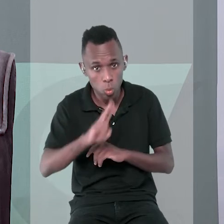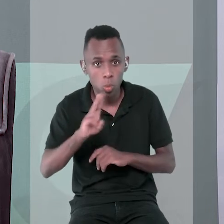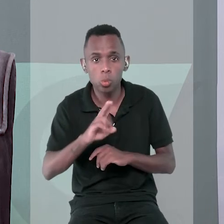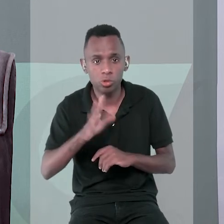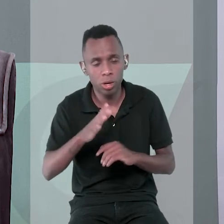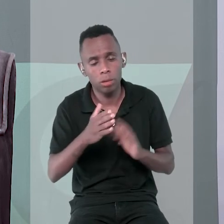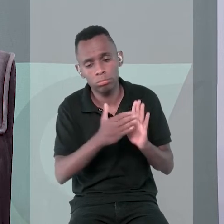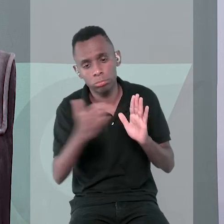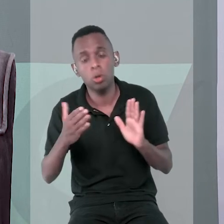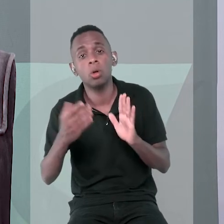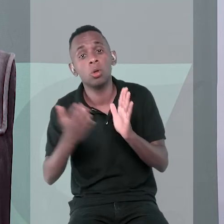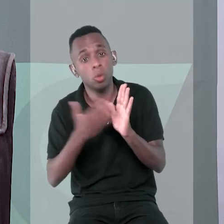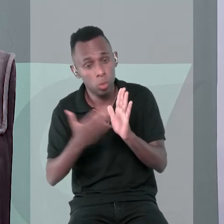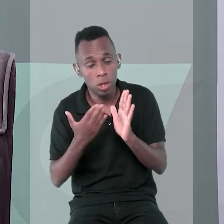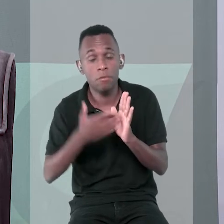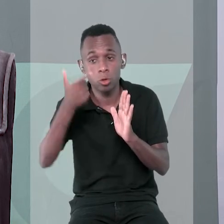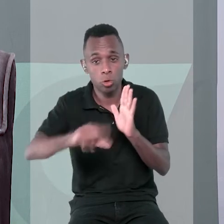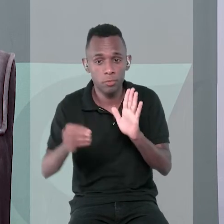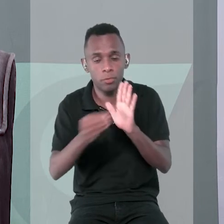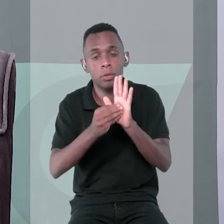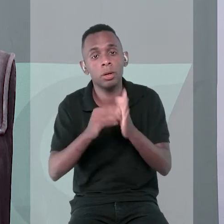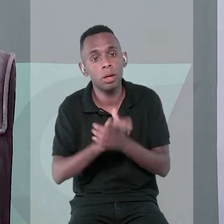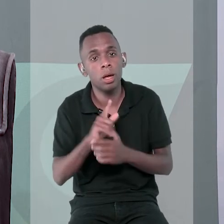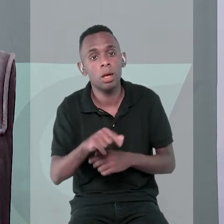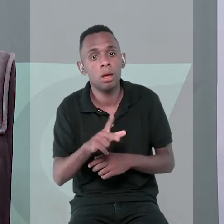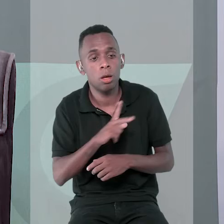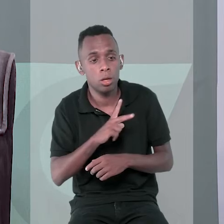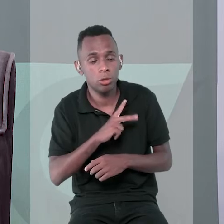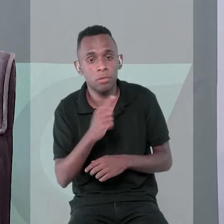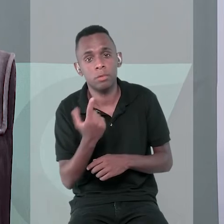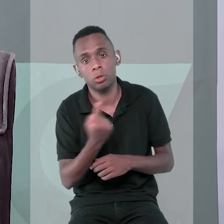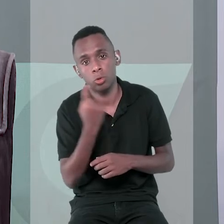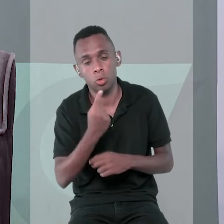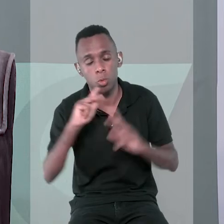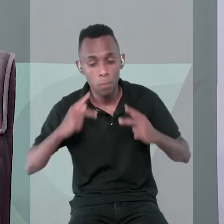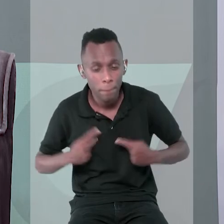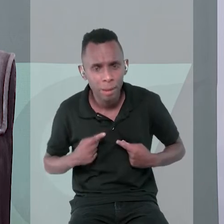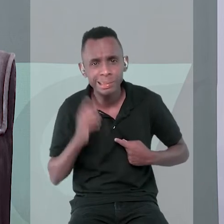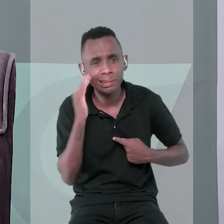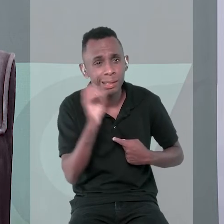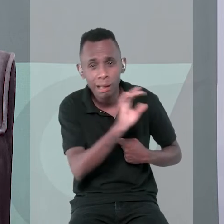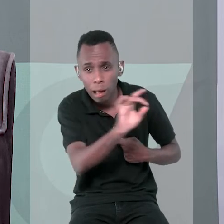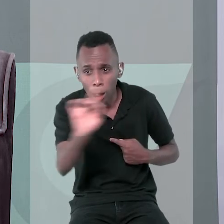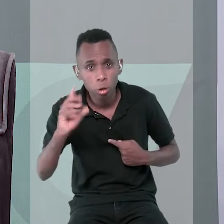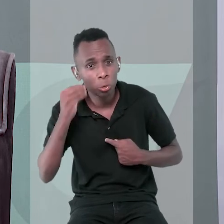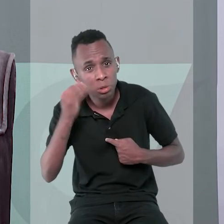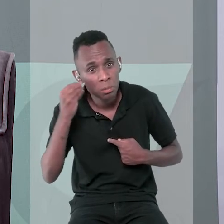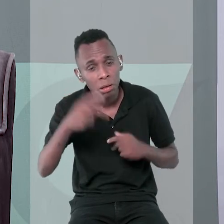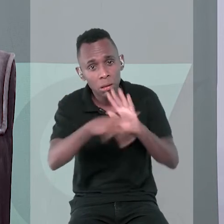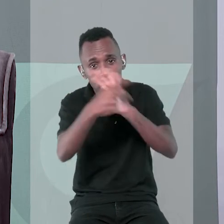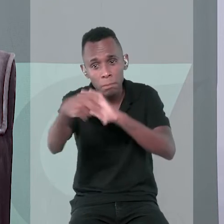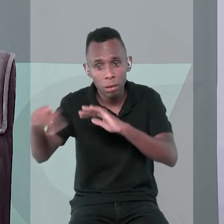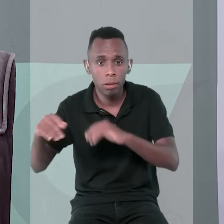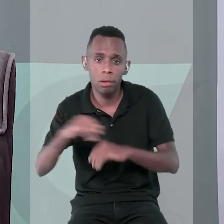estava na minha trilogia, ele volta nessa conclusão, que é do individuo-humanismo. A gente entender que cada um tem uma trajetória